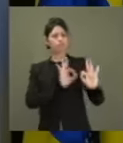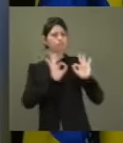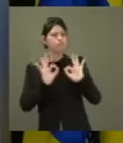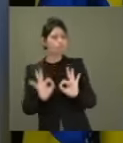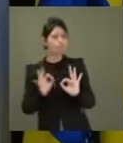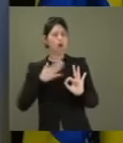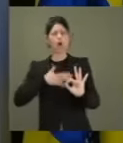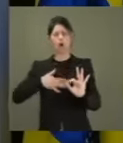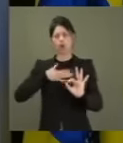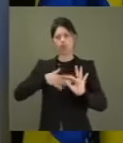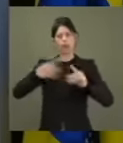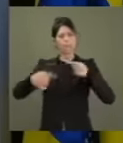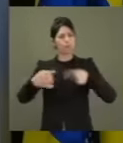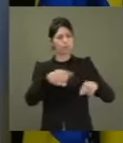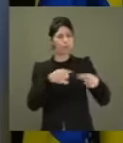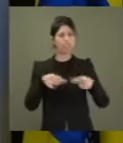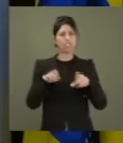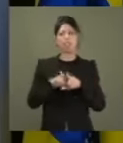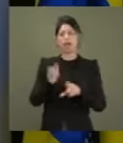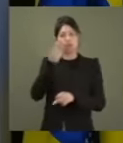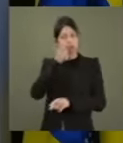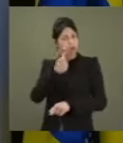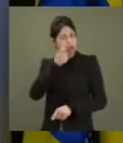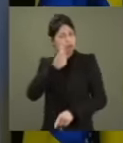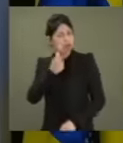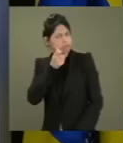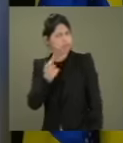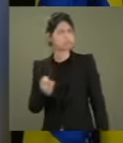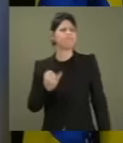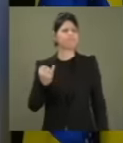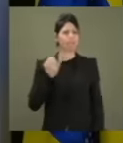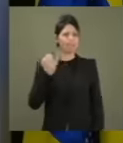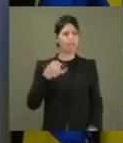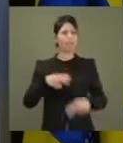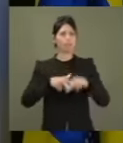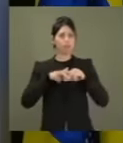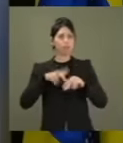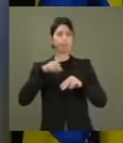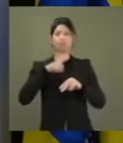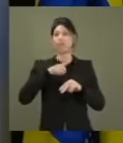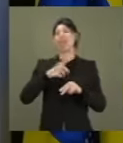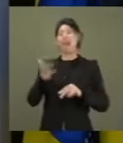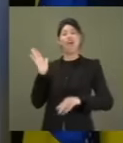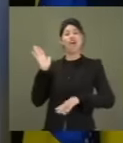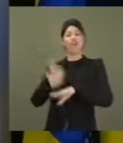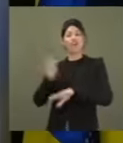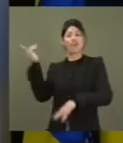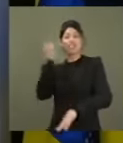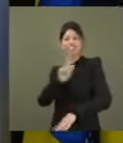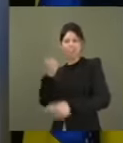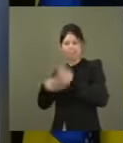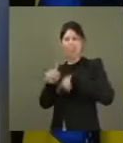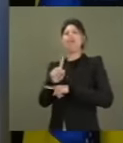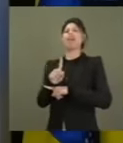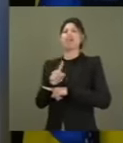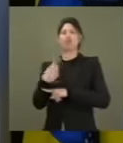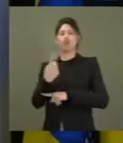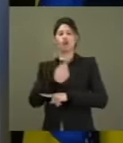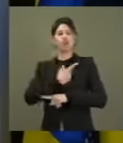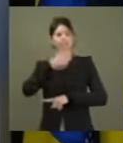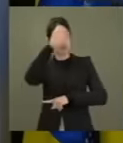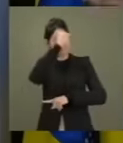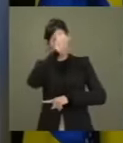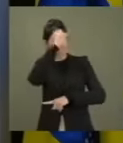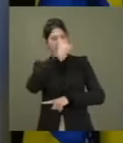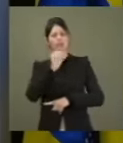política, se interessando. E é aí que vai ser a grande virada, porque ou a gente aprende